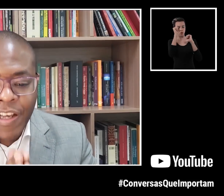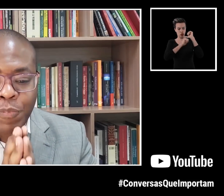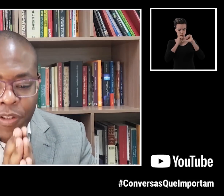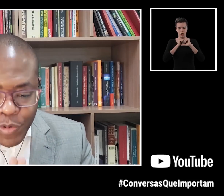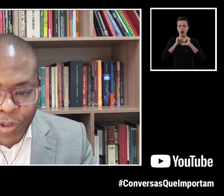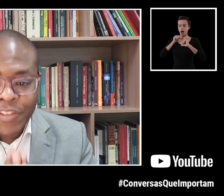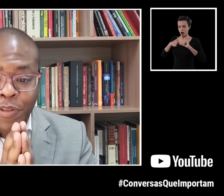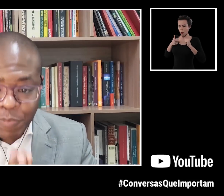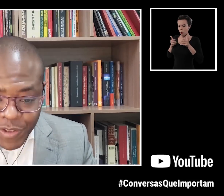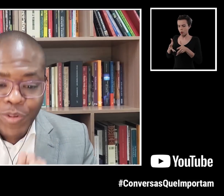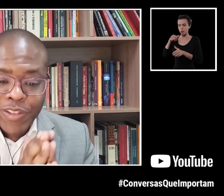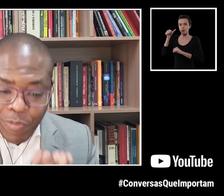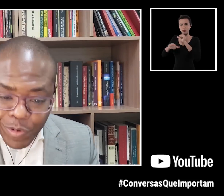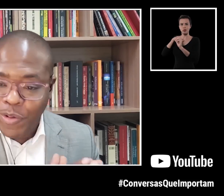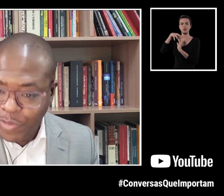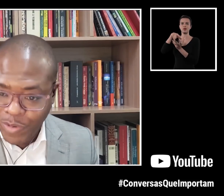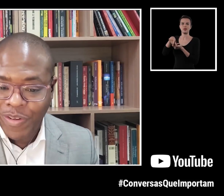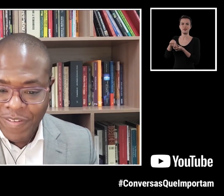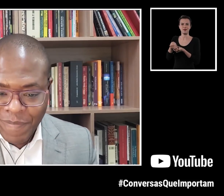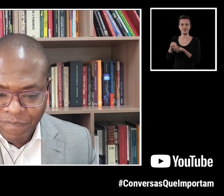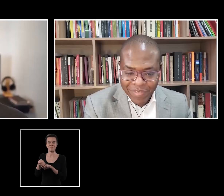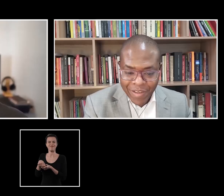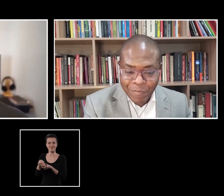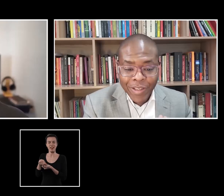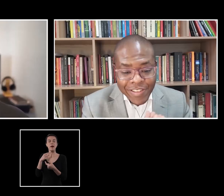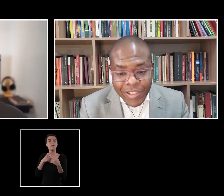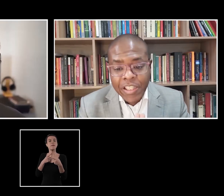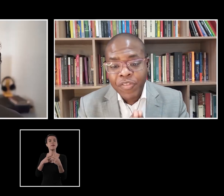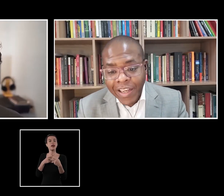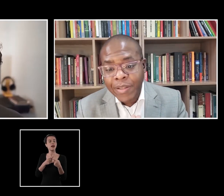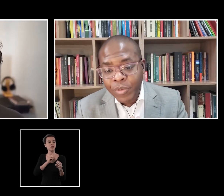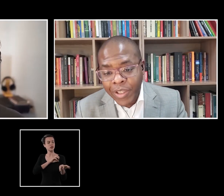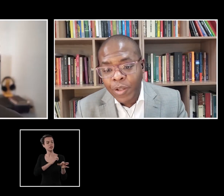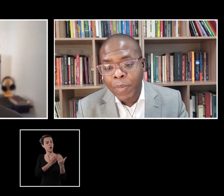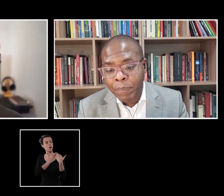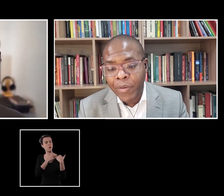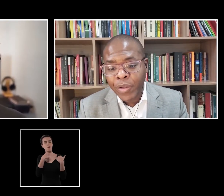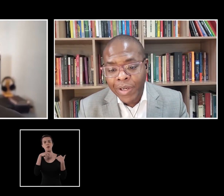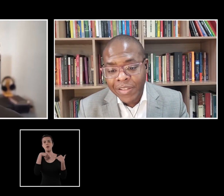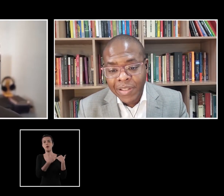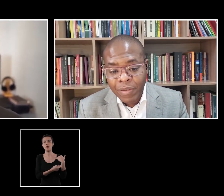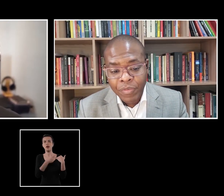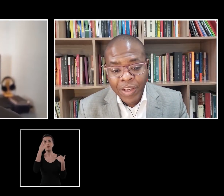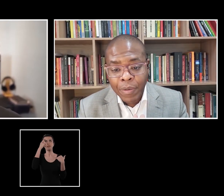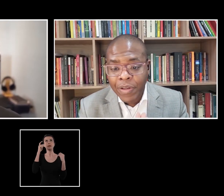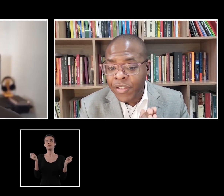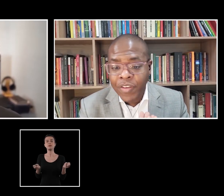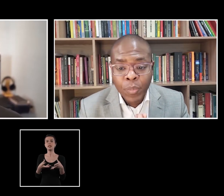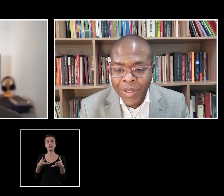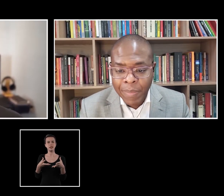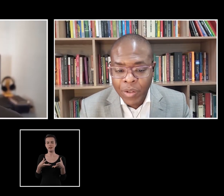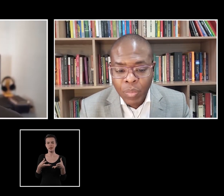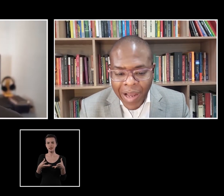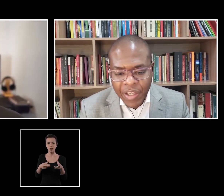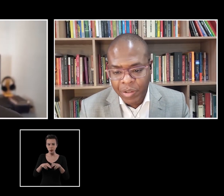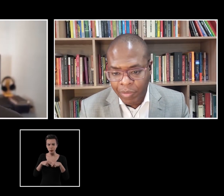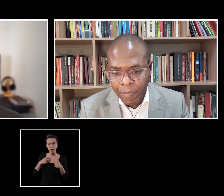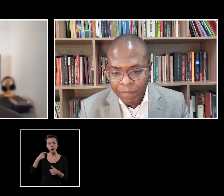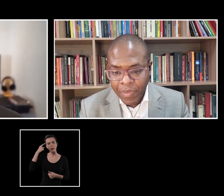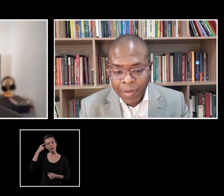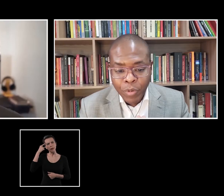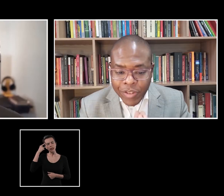muda as pessoas. São as pessoas que mudam o mundo. Porque, senão, a gente fica atribuindo um papel à educação, a gente fica num pensamento